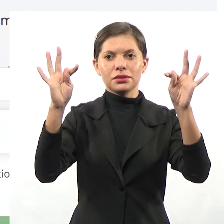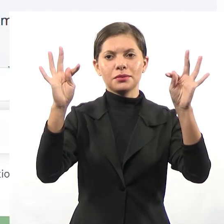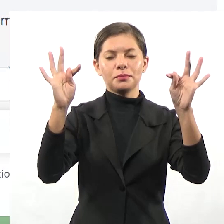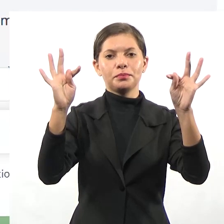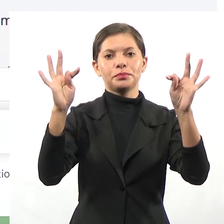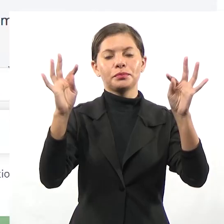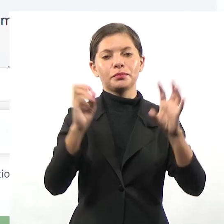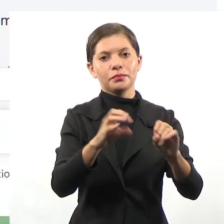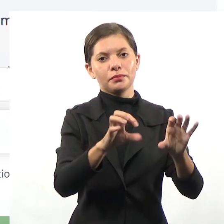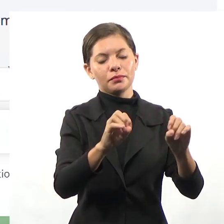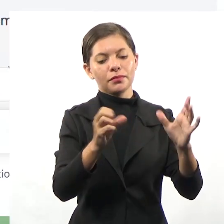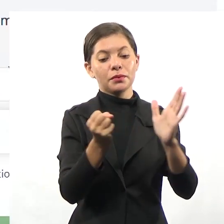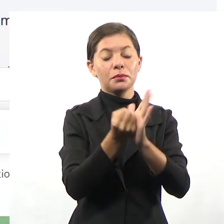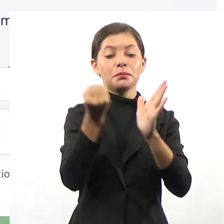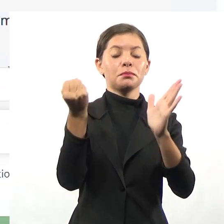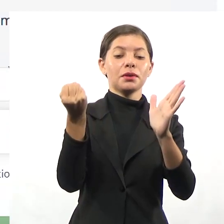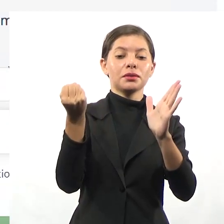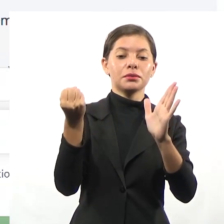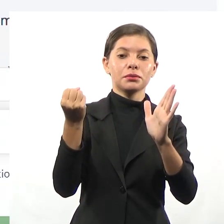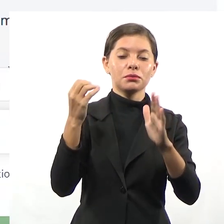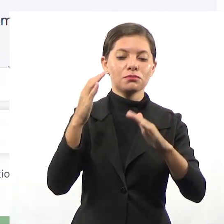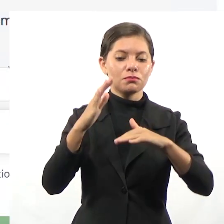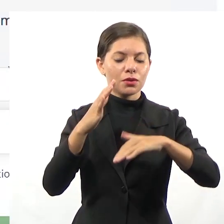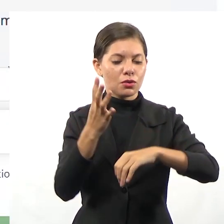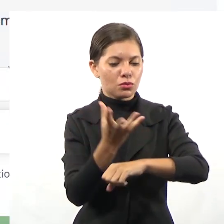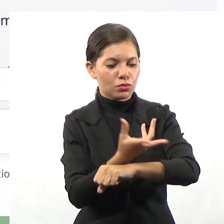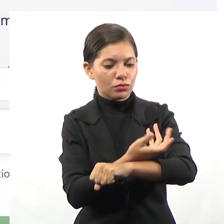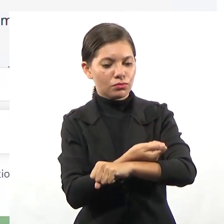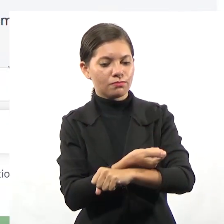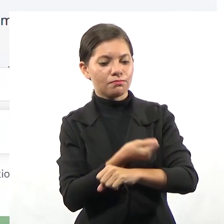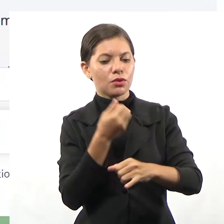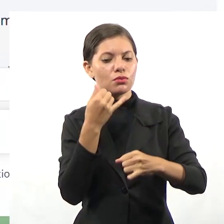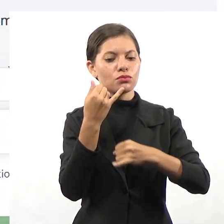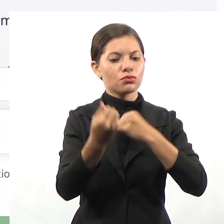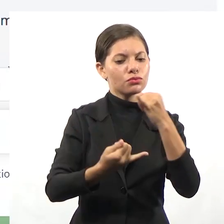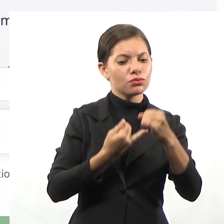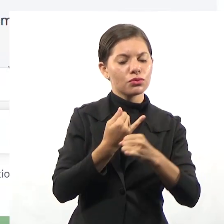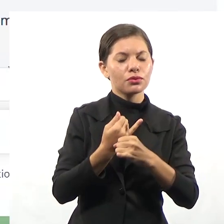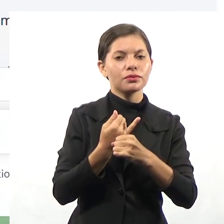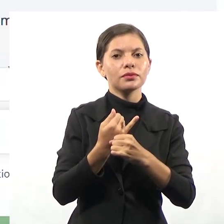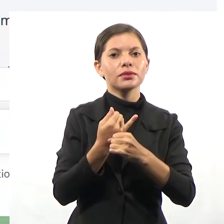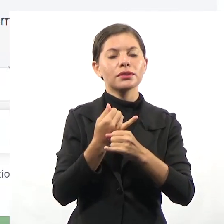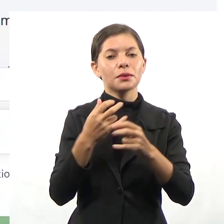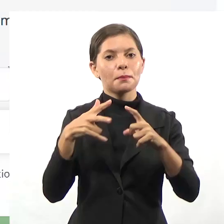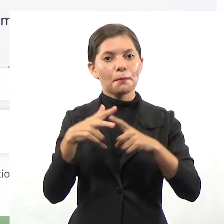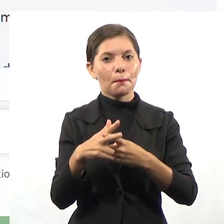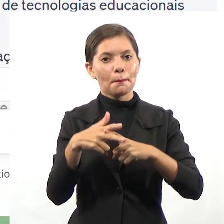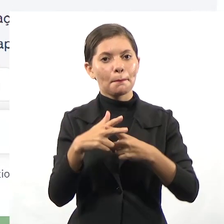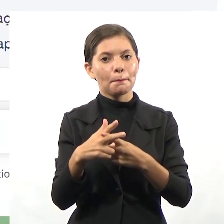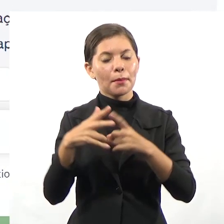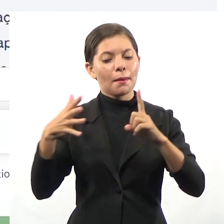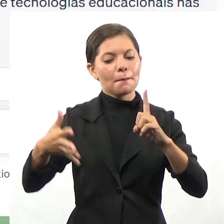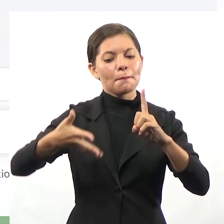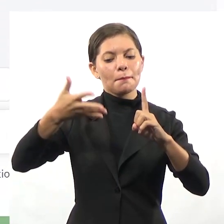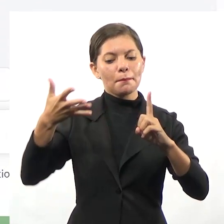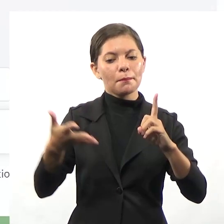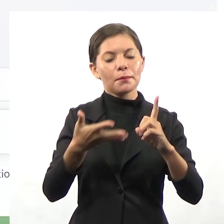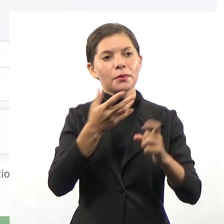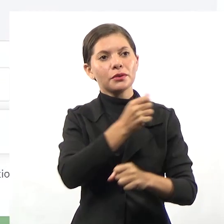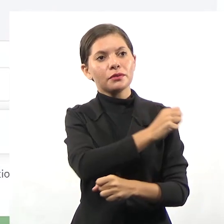na aprendizagem e no desempenho dos alunos, o uso de jogos educativos como ferramenta para motivar e engajar alunos, e